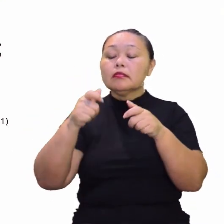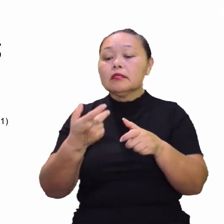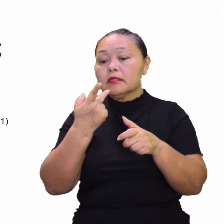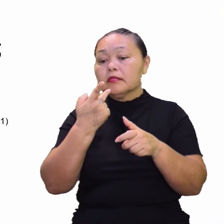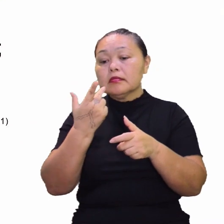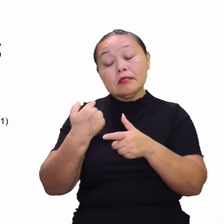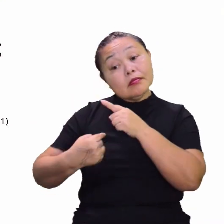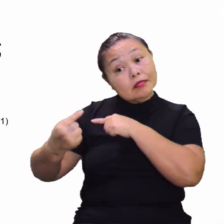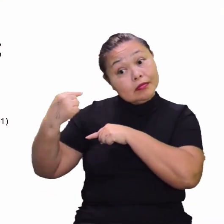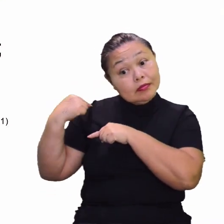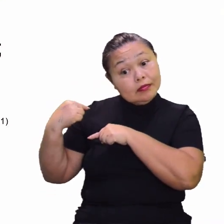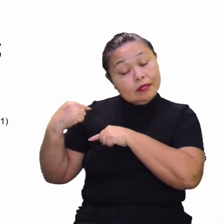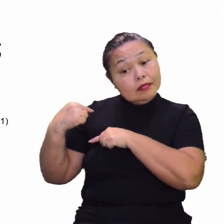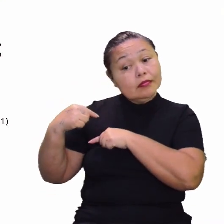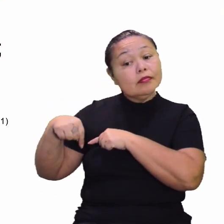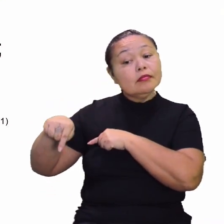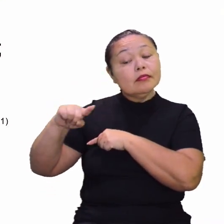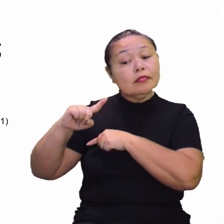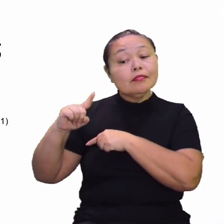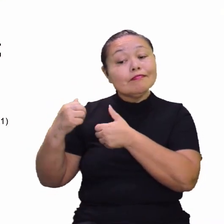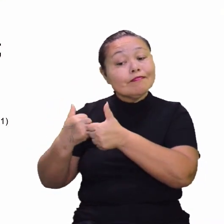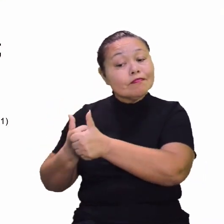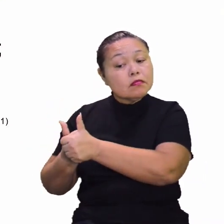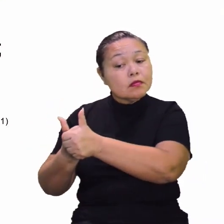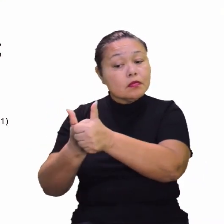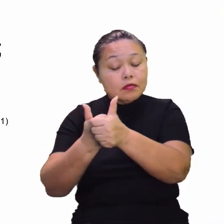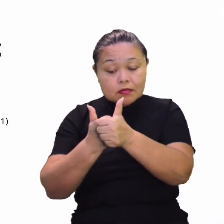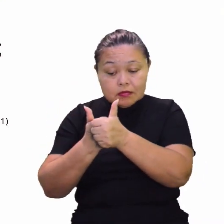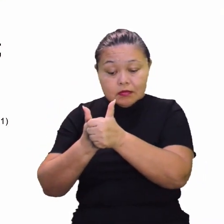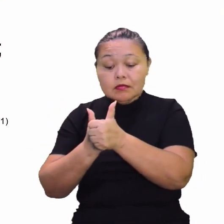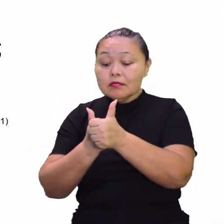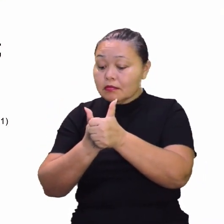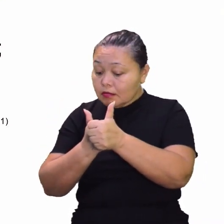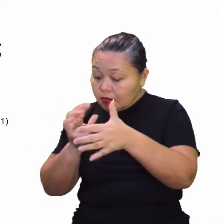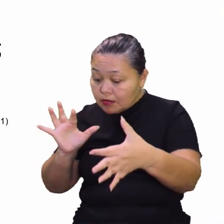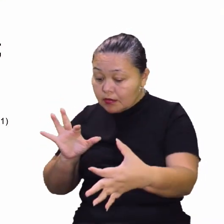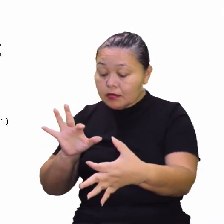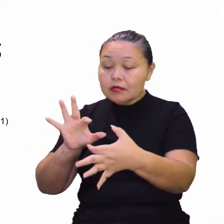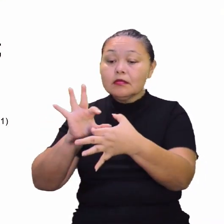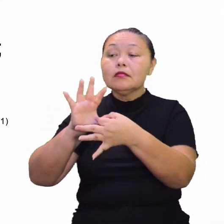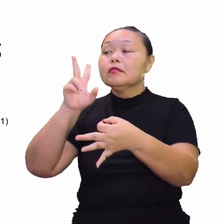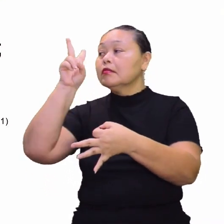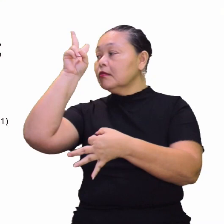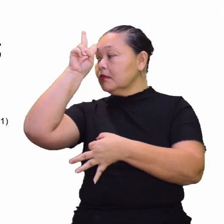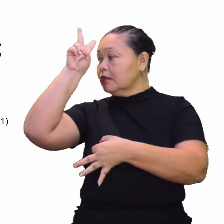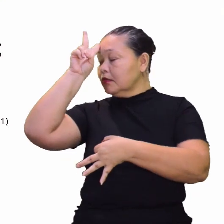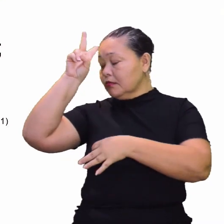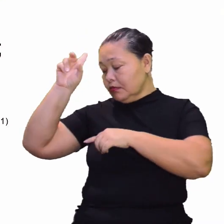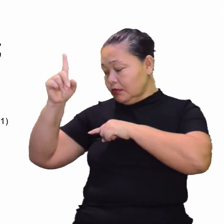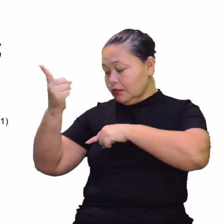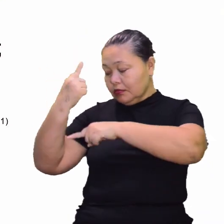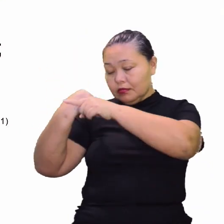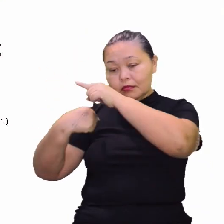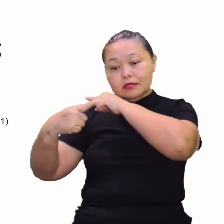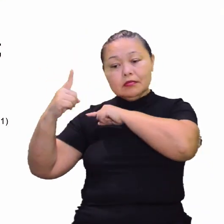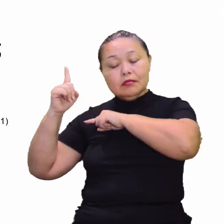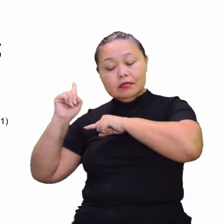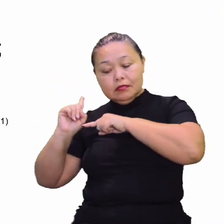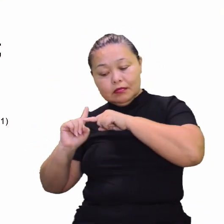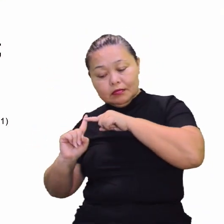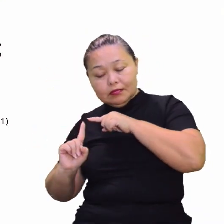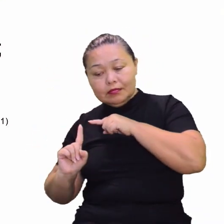você falou agora há pouco, que isso acompanha a própria história da evolução do homem na